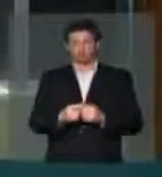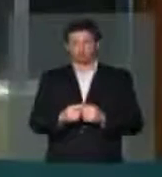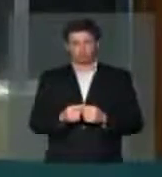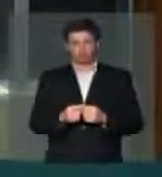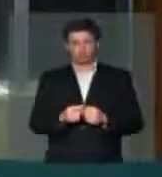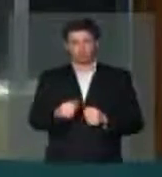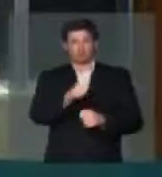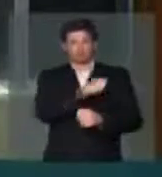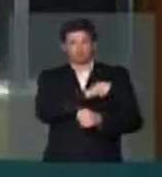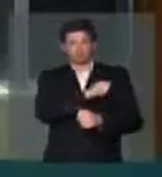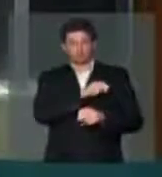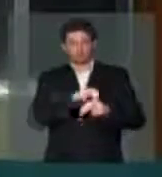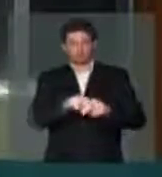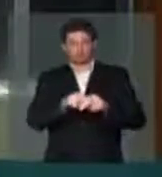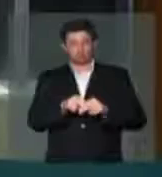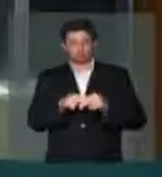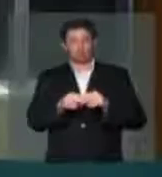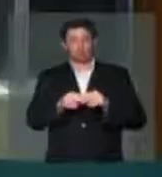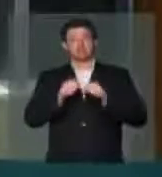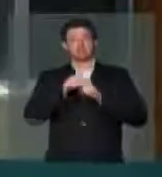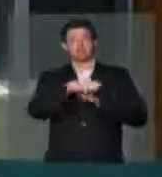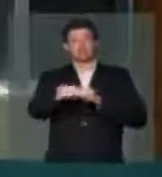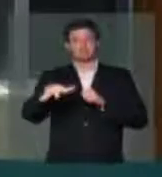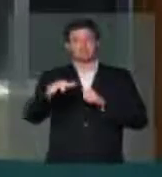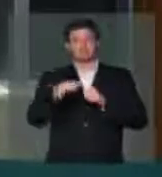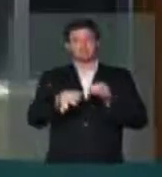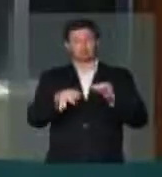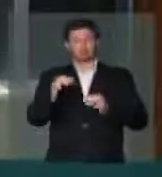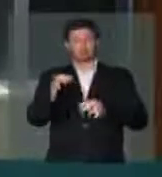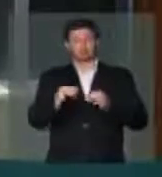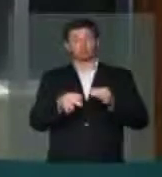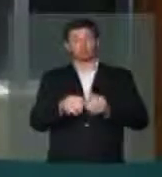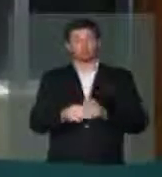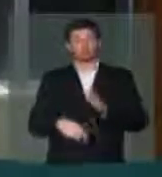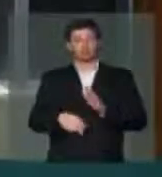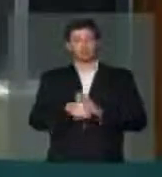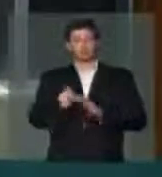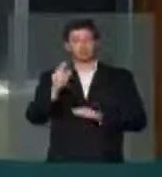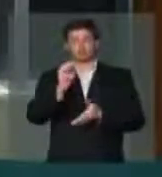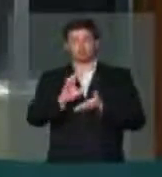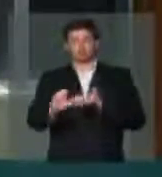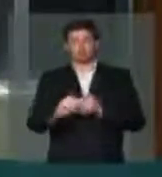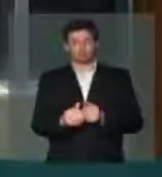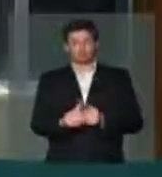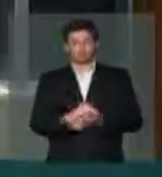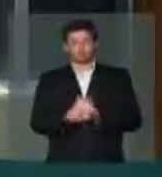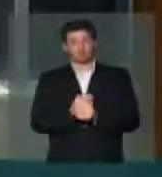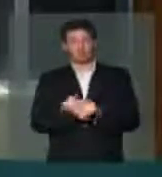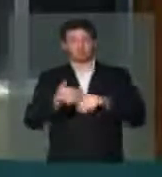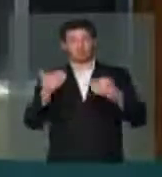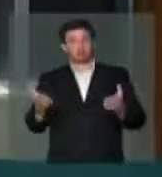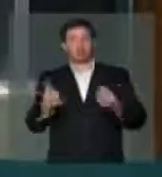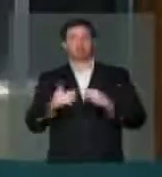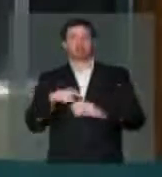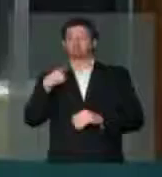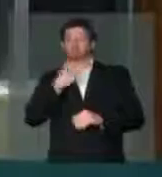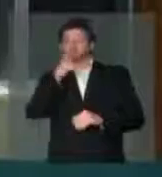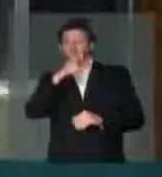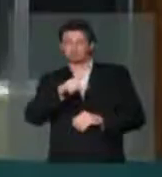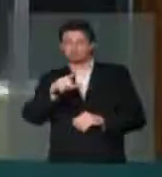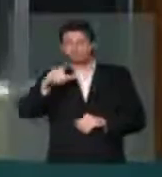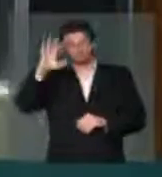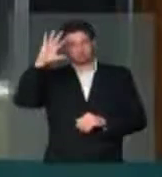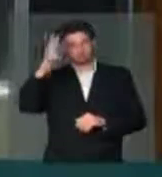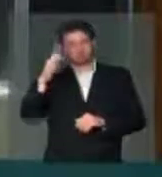todos os alunos por meio de uma distribuição justa dos recursos. Com isso, podemos